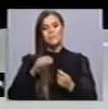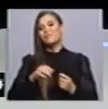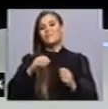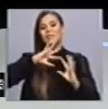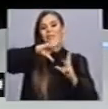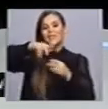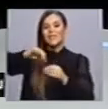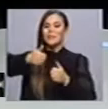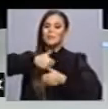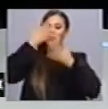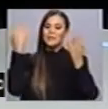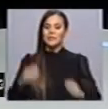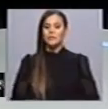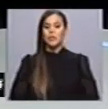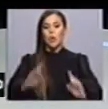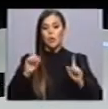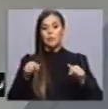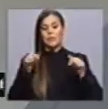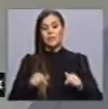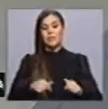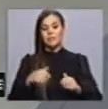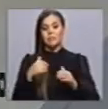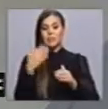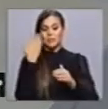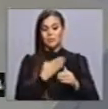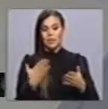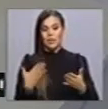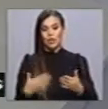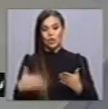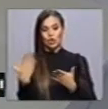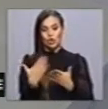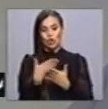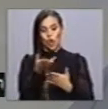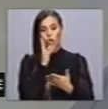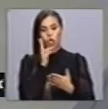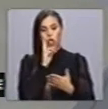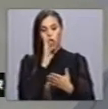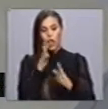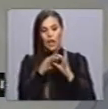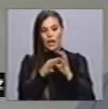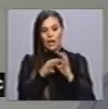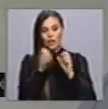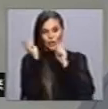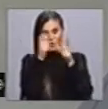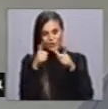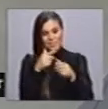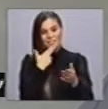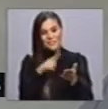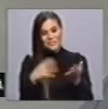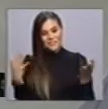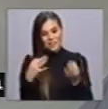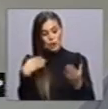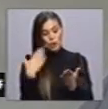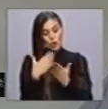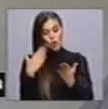Bom dia, Cristiana. E começamos a edição desta semana com estudos e observações sobre estrelas. É verdade, e um estudo